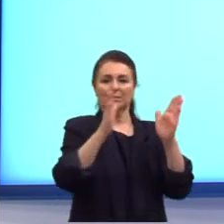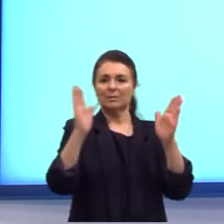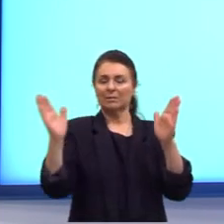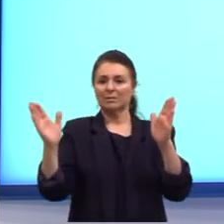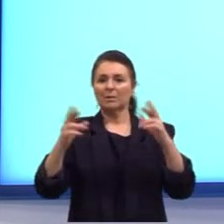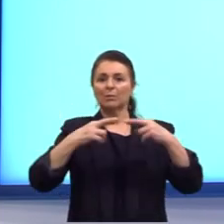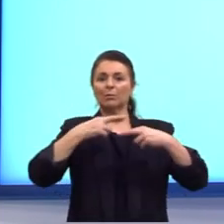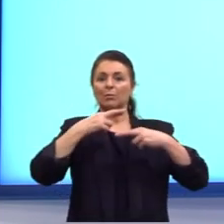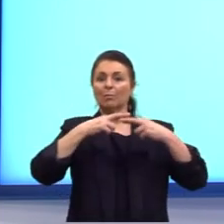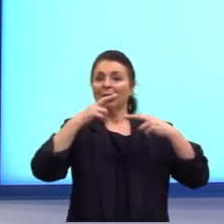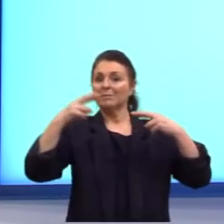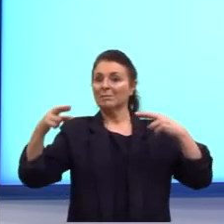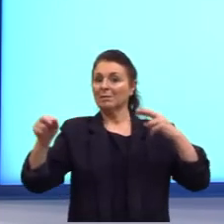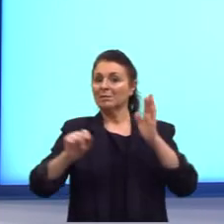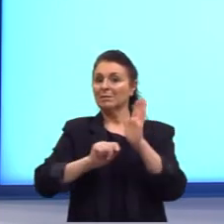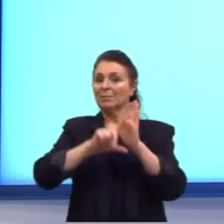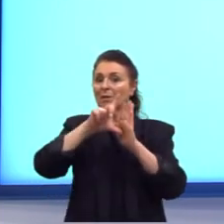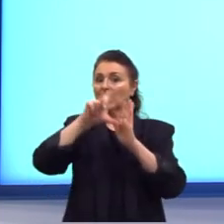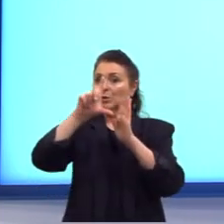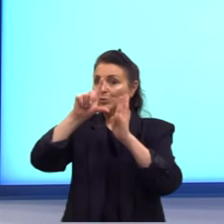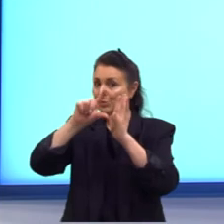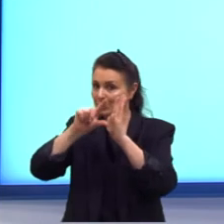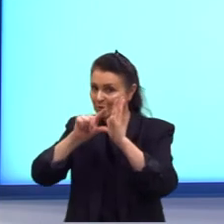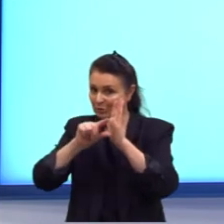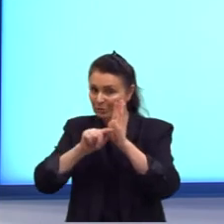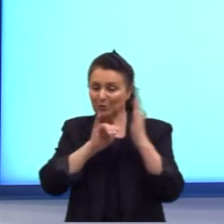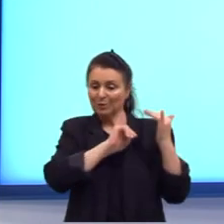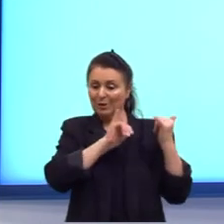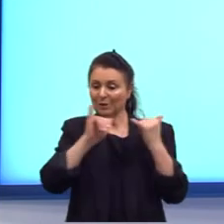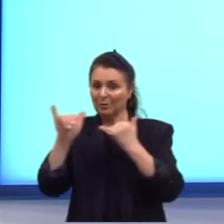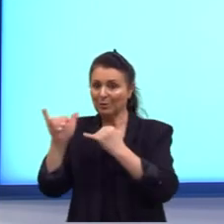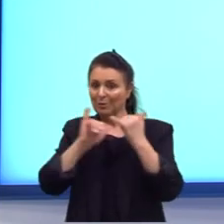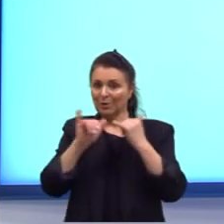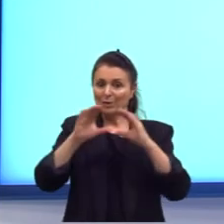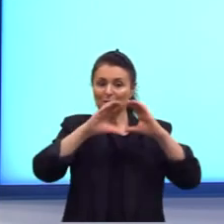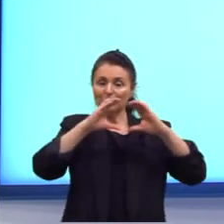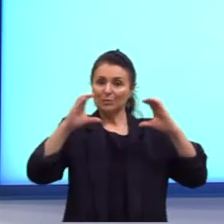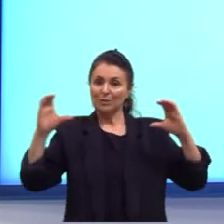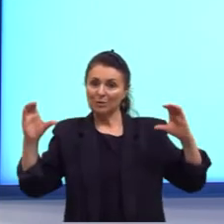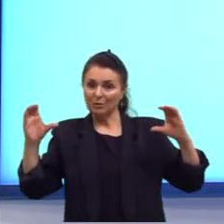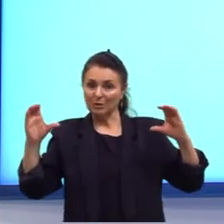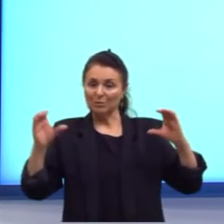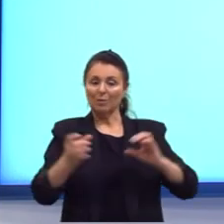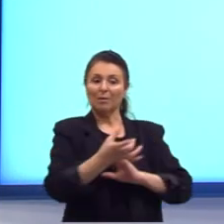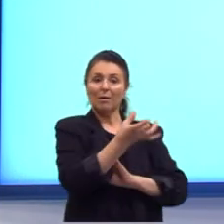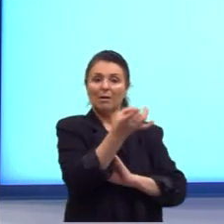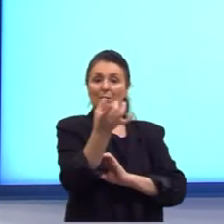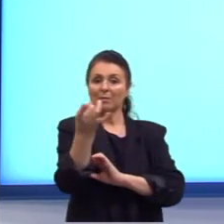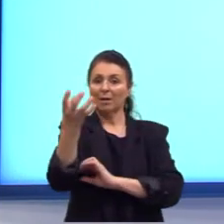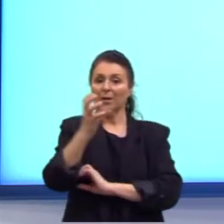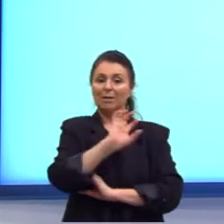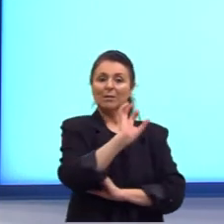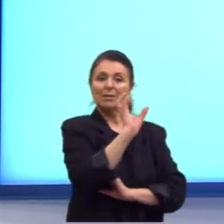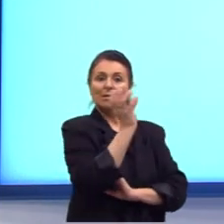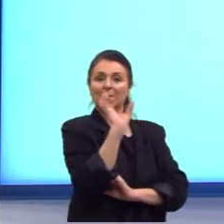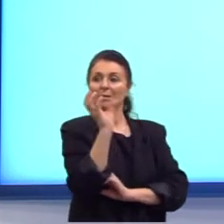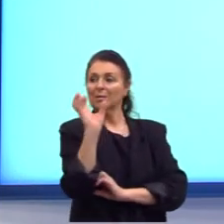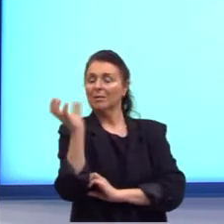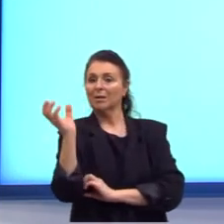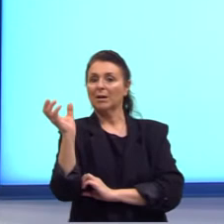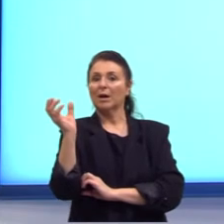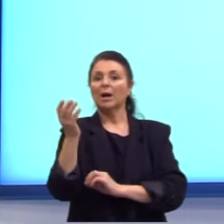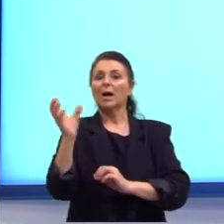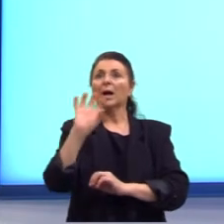uma resistência maior e isso diminui então a corrente no circuito não é importante em todas as lâmpadas o que causar ao enfraquecimento